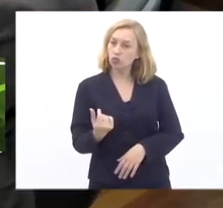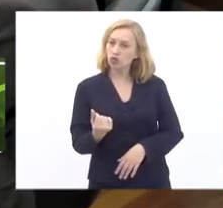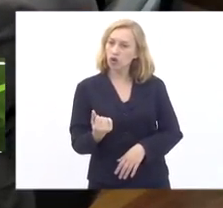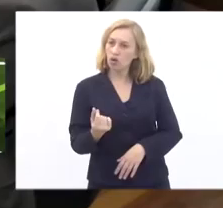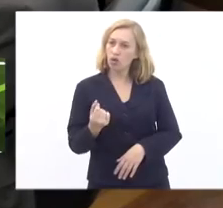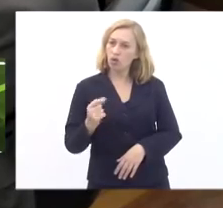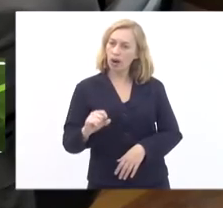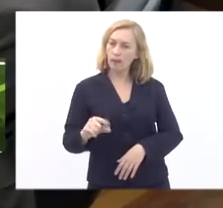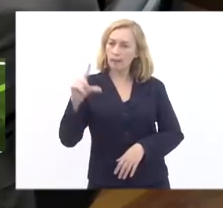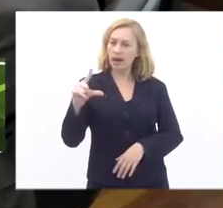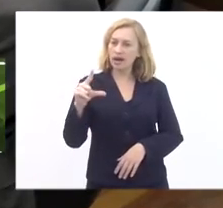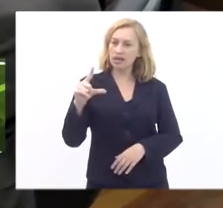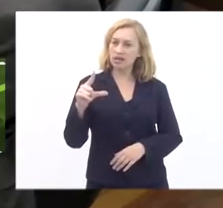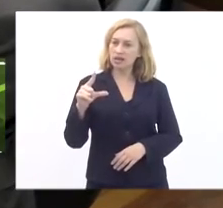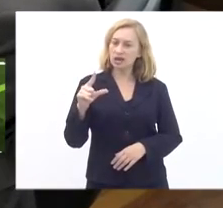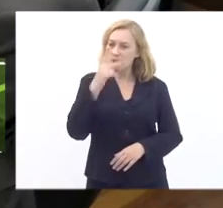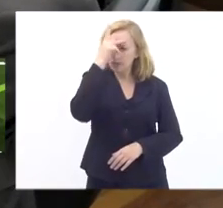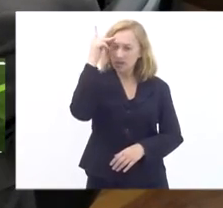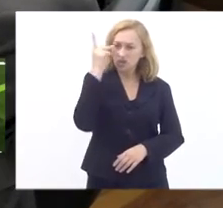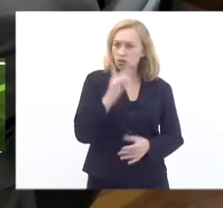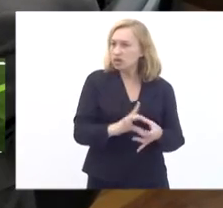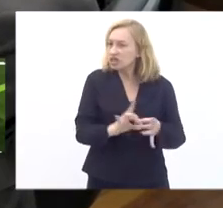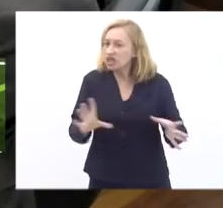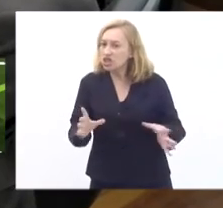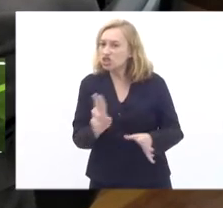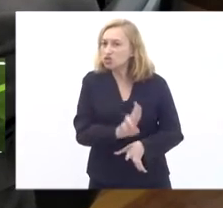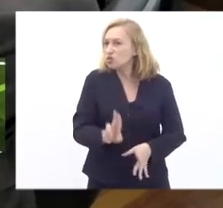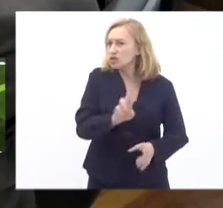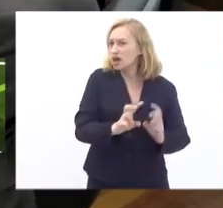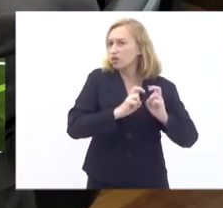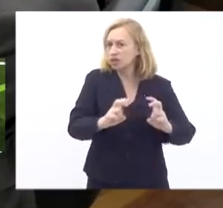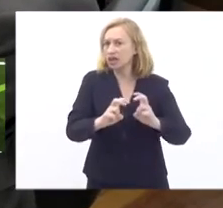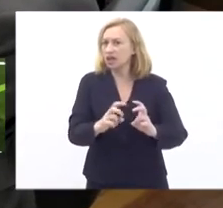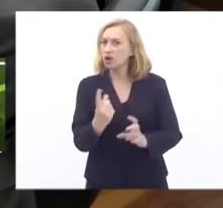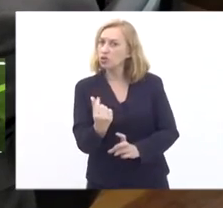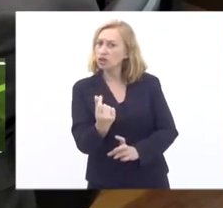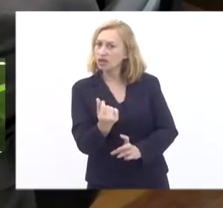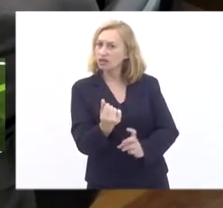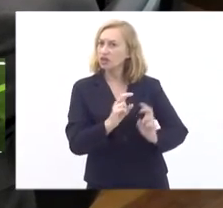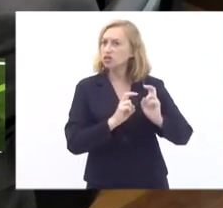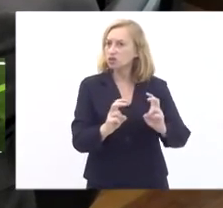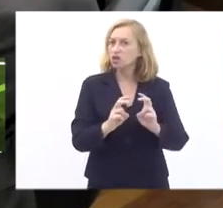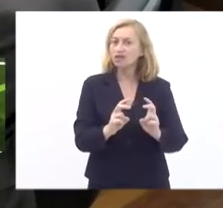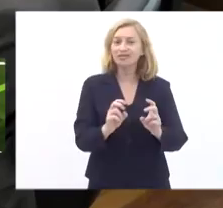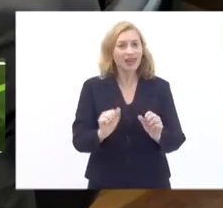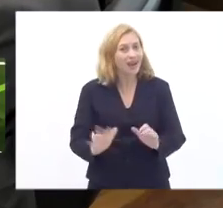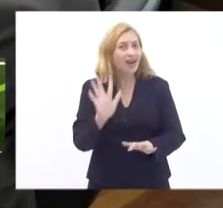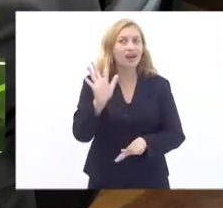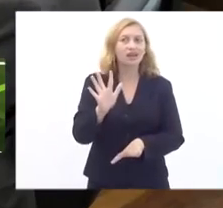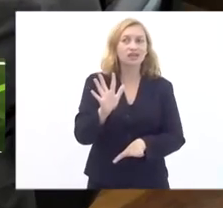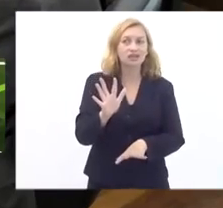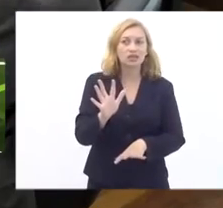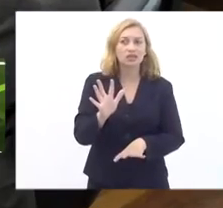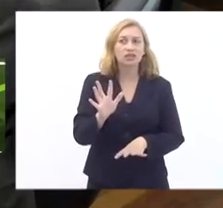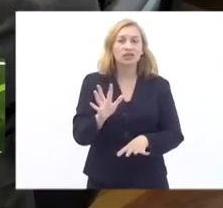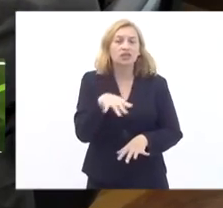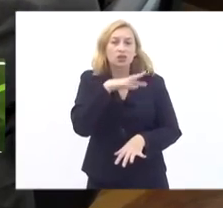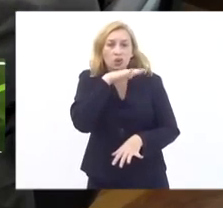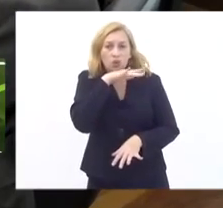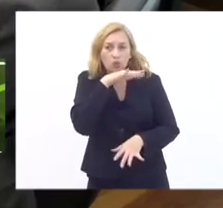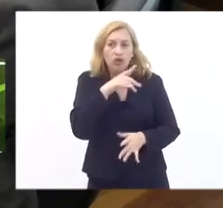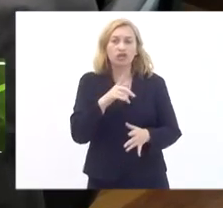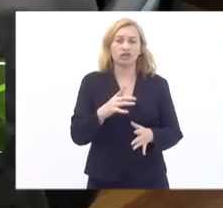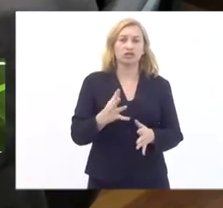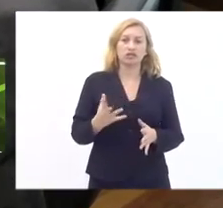vai afugentar o passageiro. Porque a tarifa de trem hoje está muito cara. A tarifa dos trens urbanos está muito cara. Pelo serviço péssimo que é